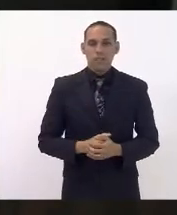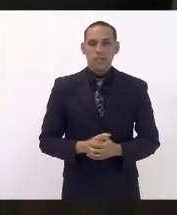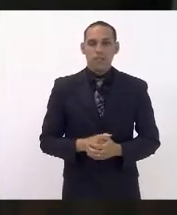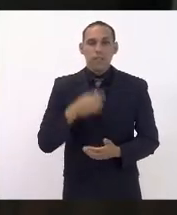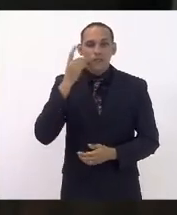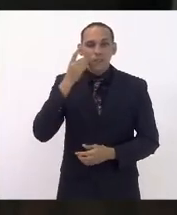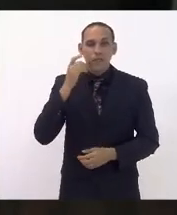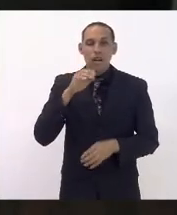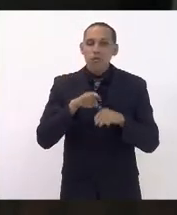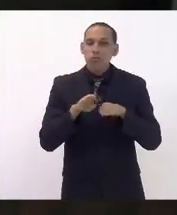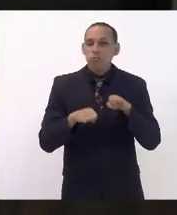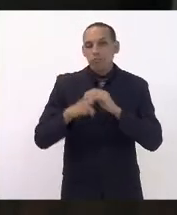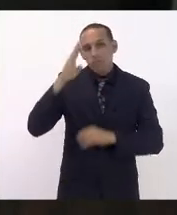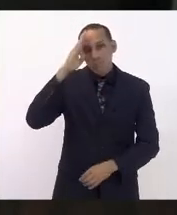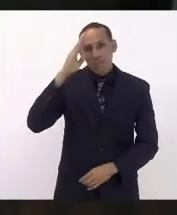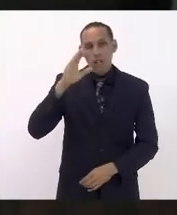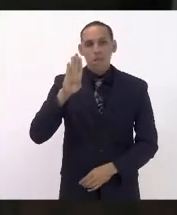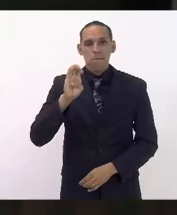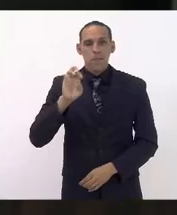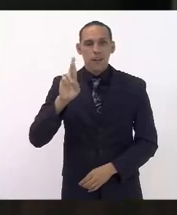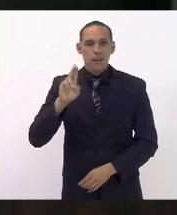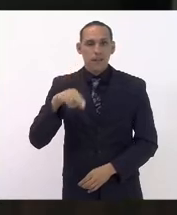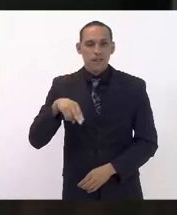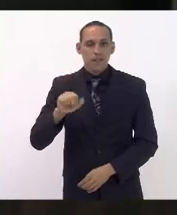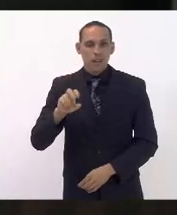Deputado Subtenente Bernardo.